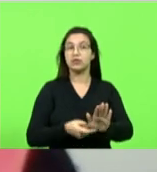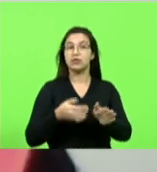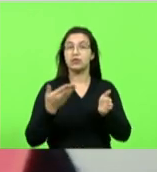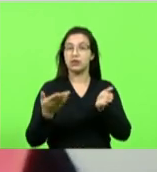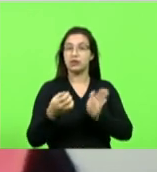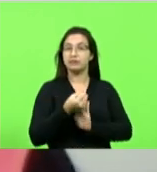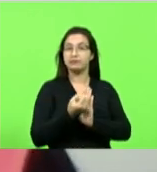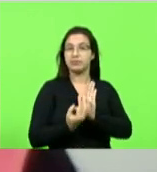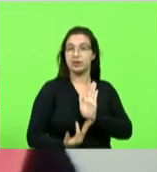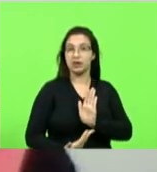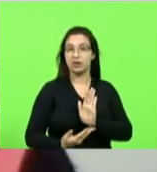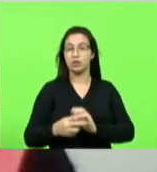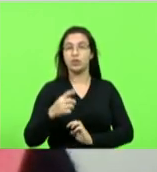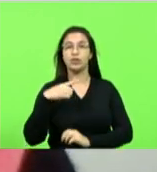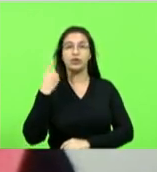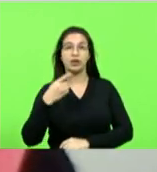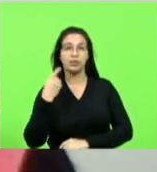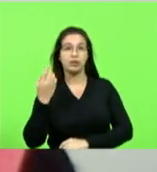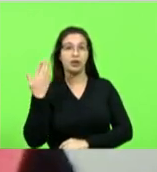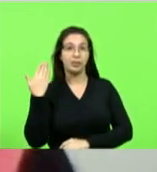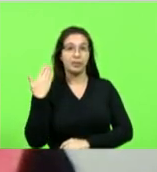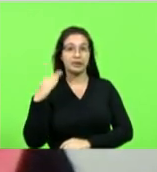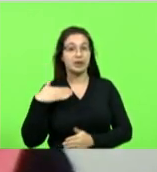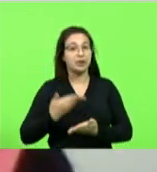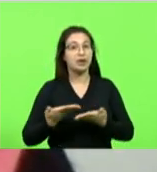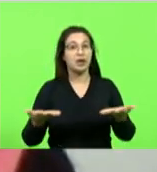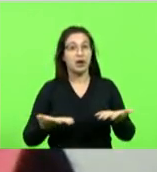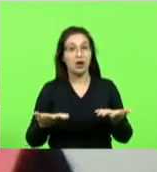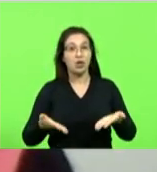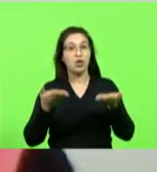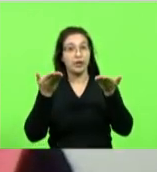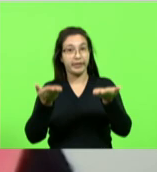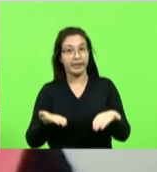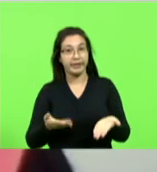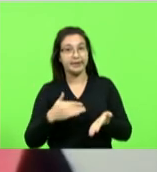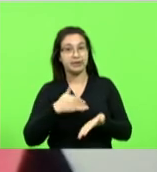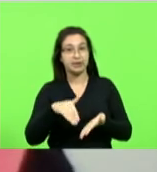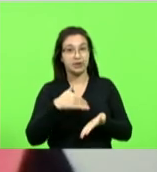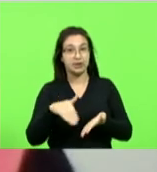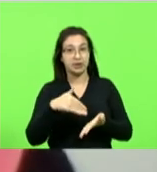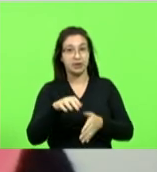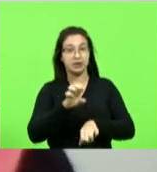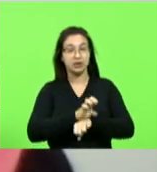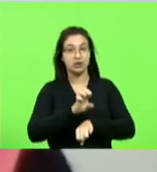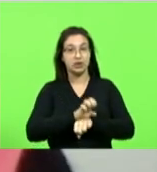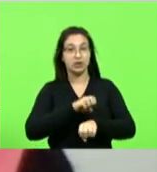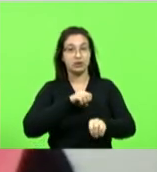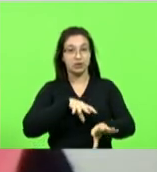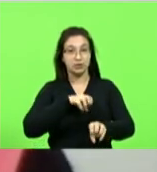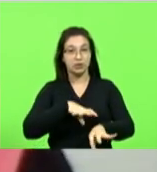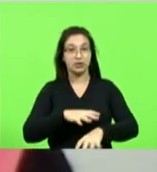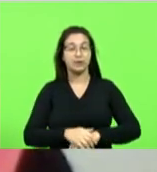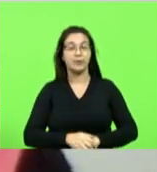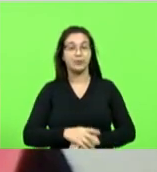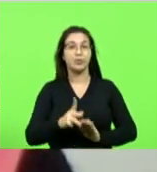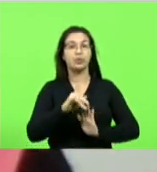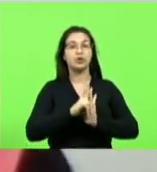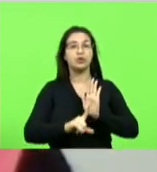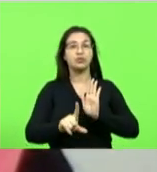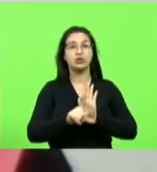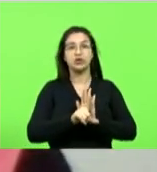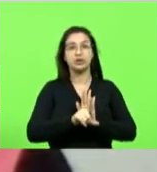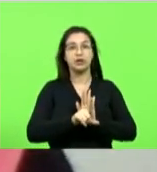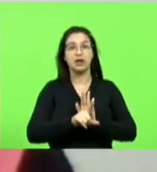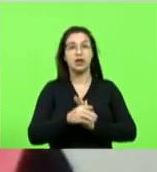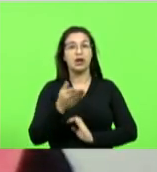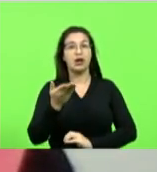relator, deputado à época e agora nosso atual secretário de Estado da Educação, de que o projeto de lei não